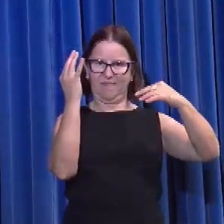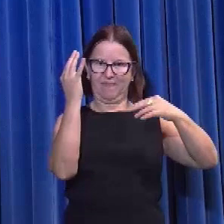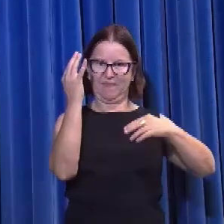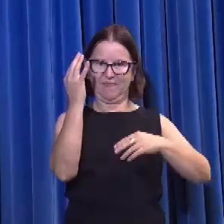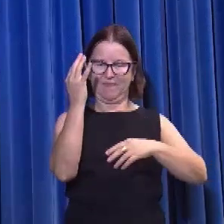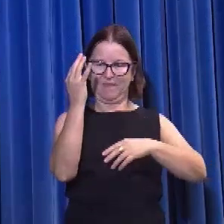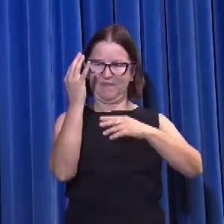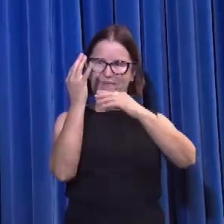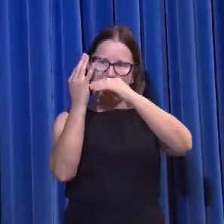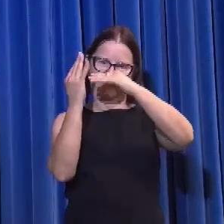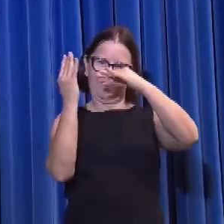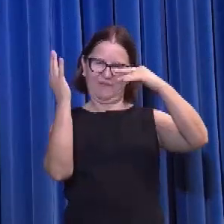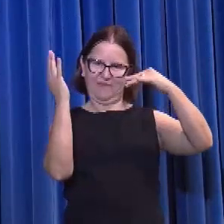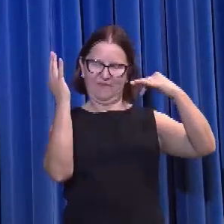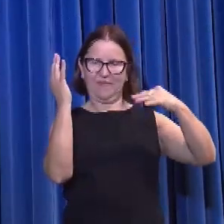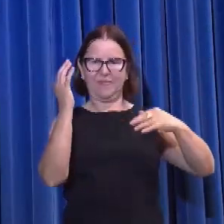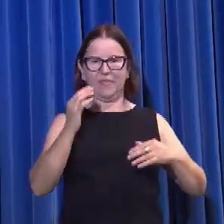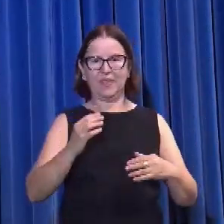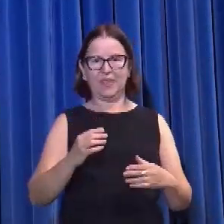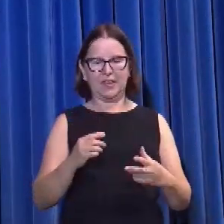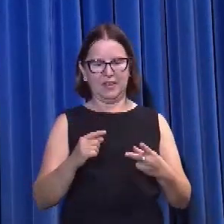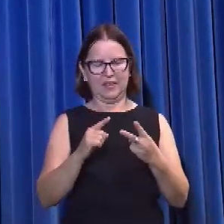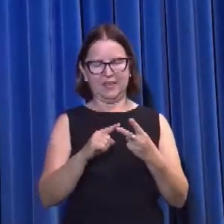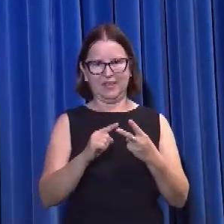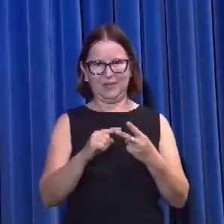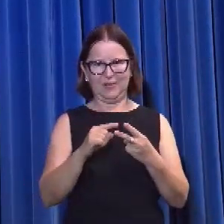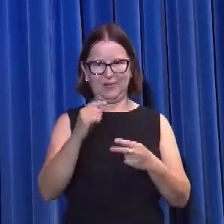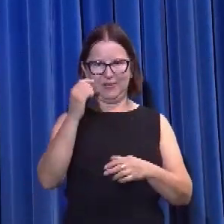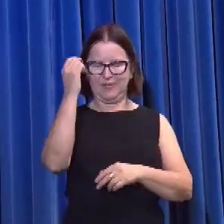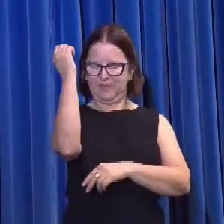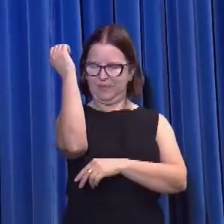segundo é trazer a seiva.